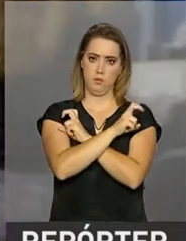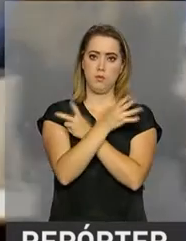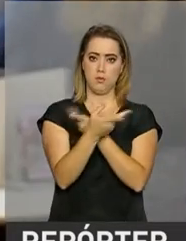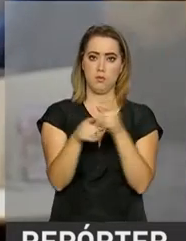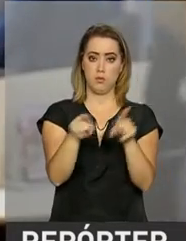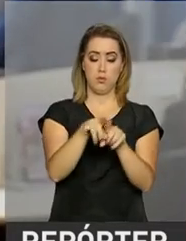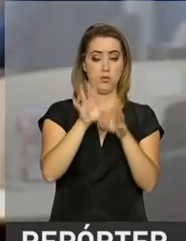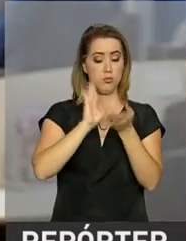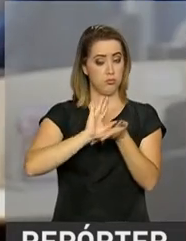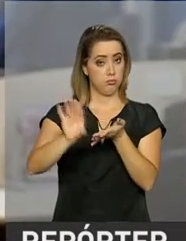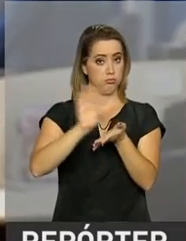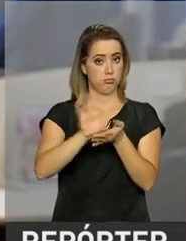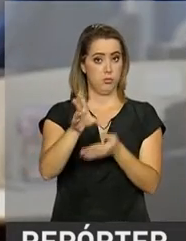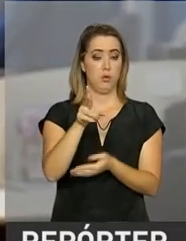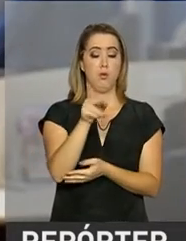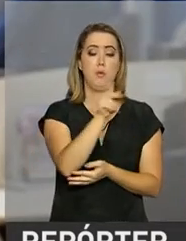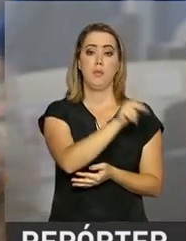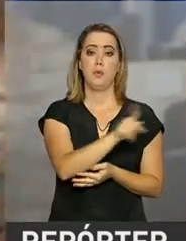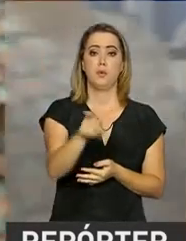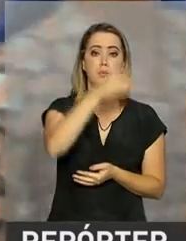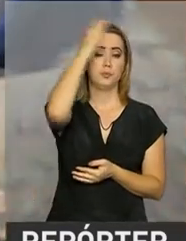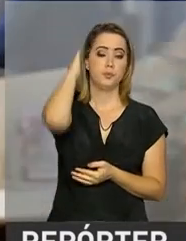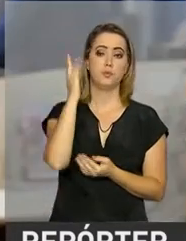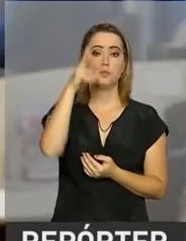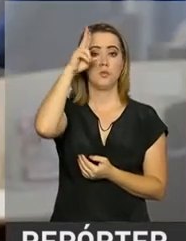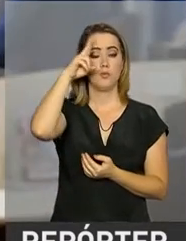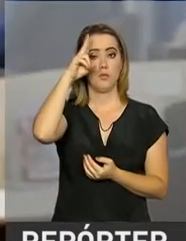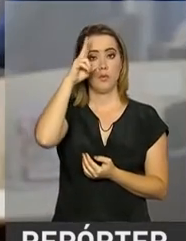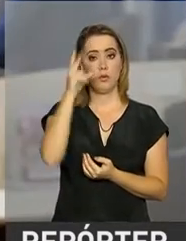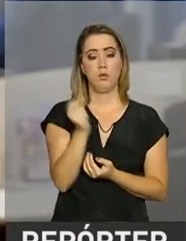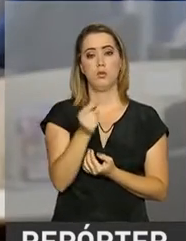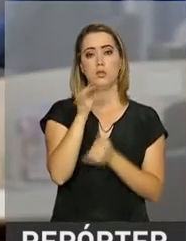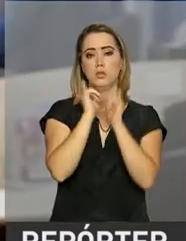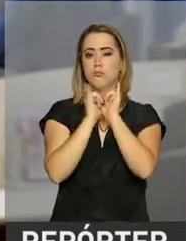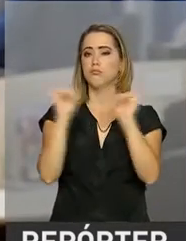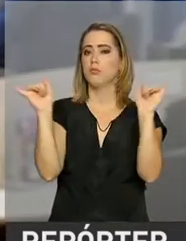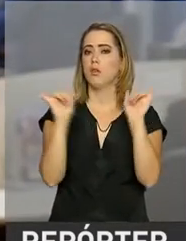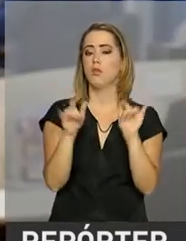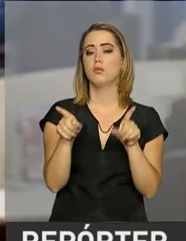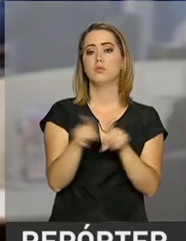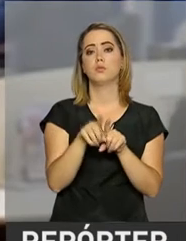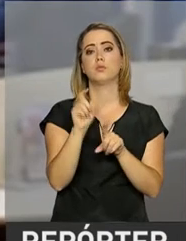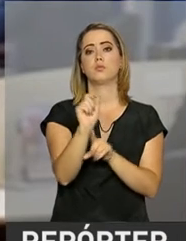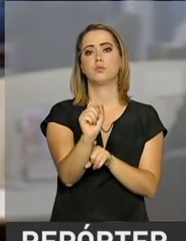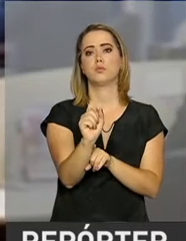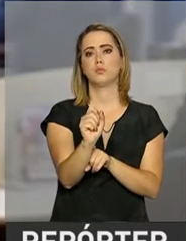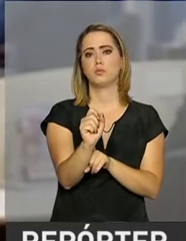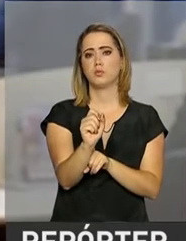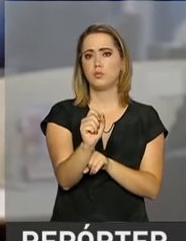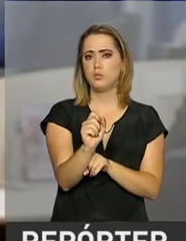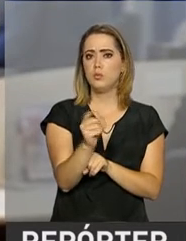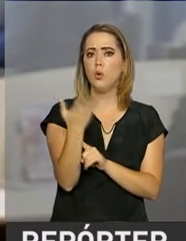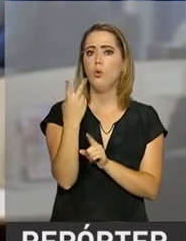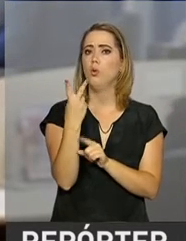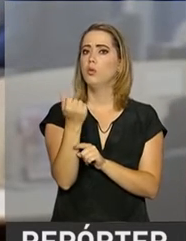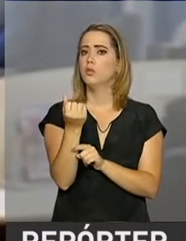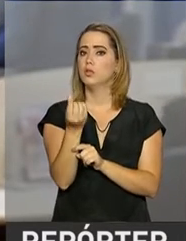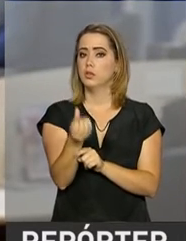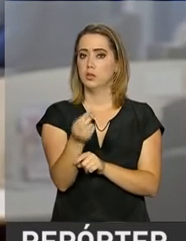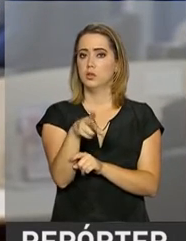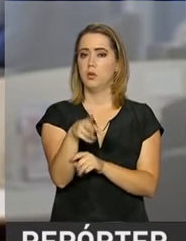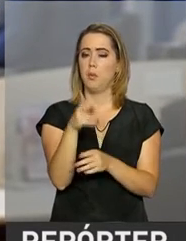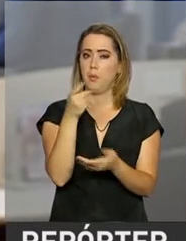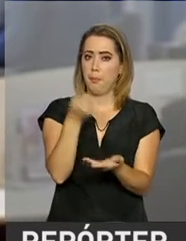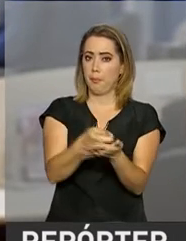foi inventado pelo presidente na segunda-feira em uma entrevista a uma agência de notícias em 2016 a verba para o pré custeio